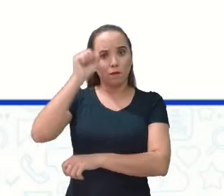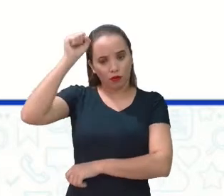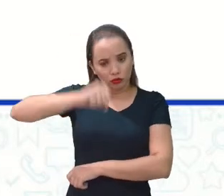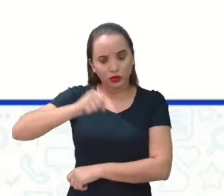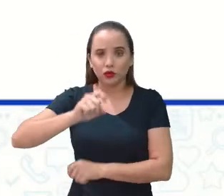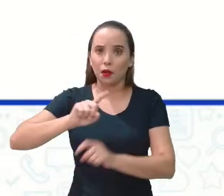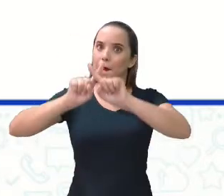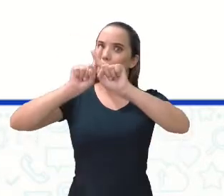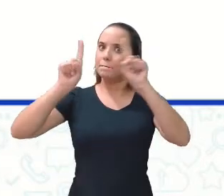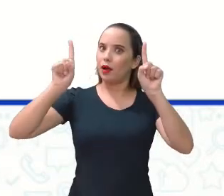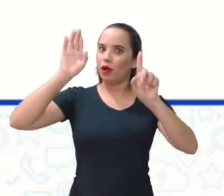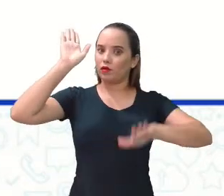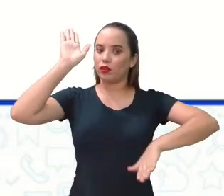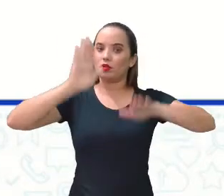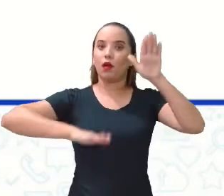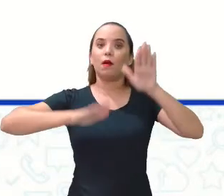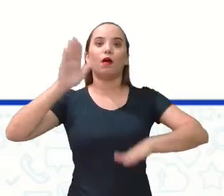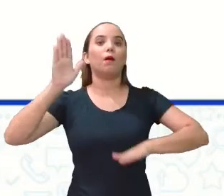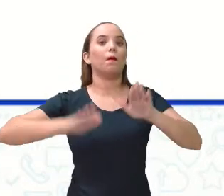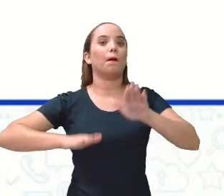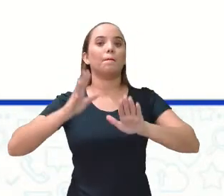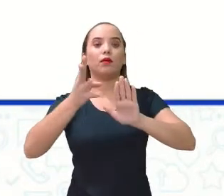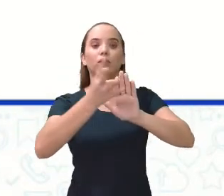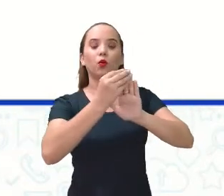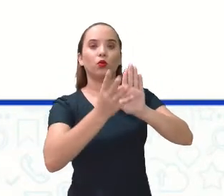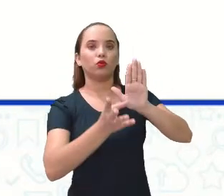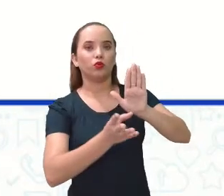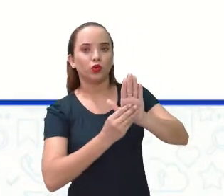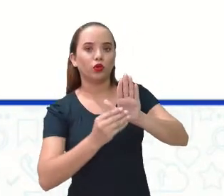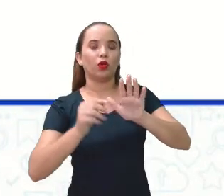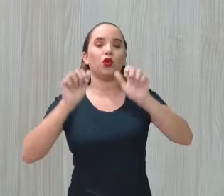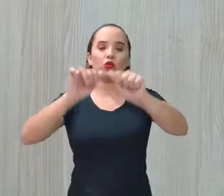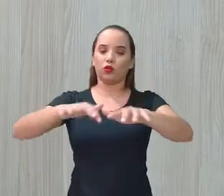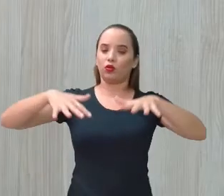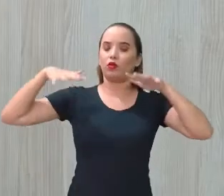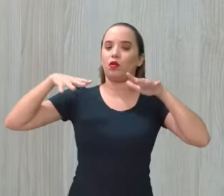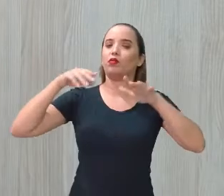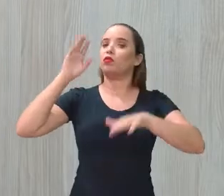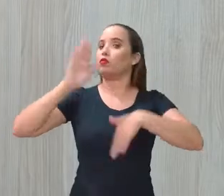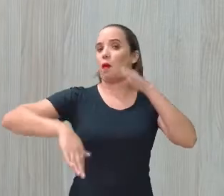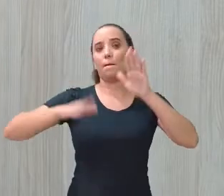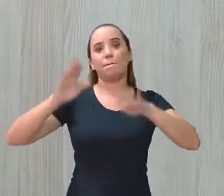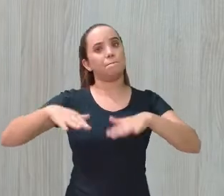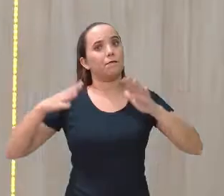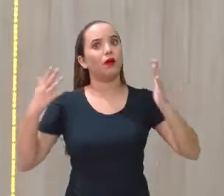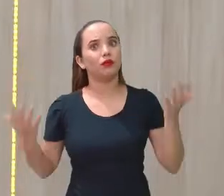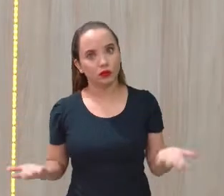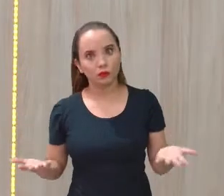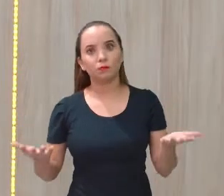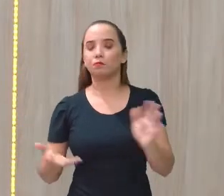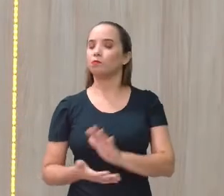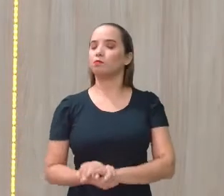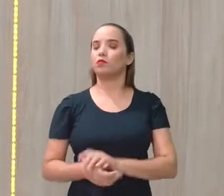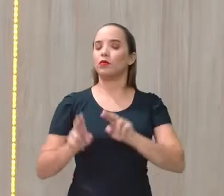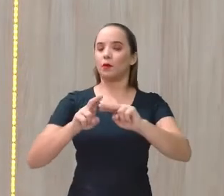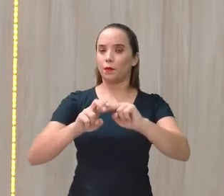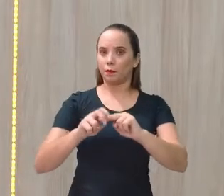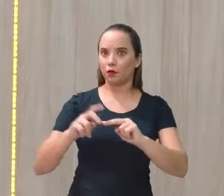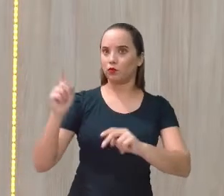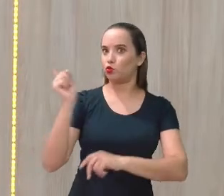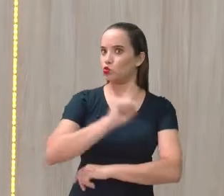público, a depender do contexto, a depender da finalidade da exposição. Exatamente, por isso, ó,